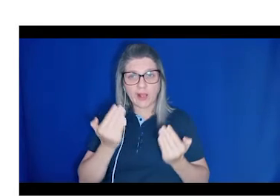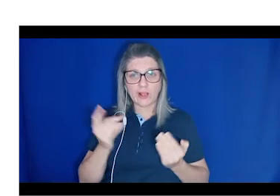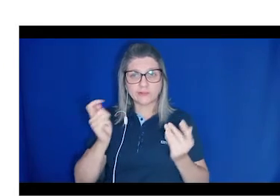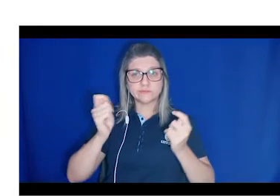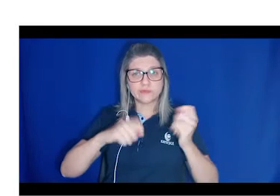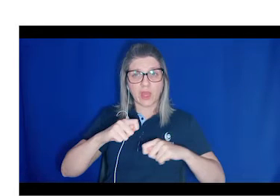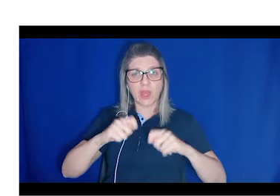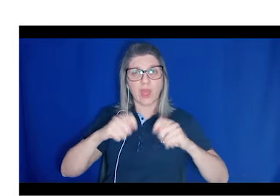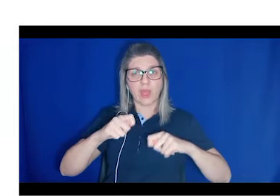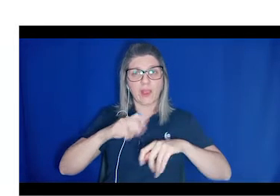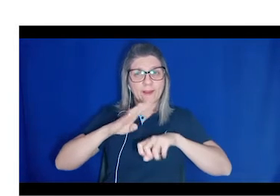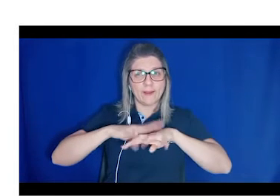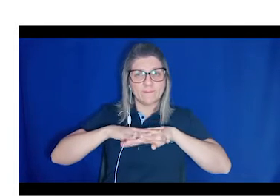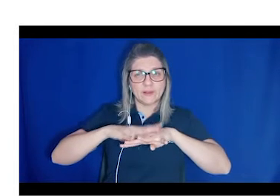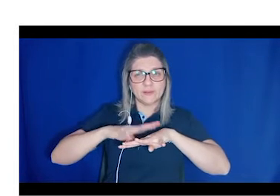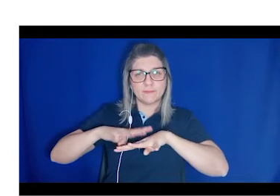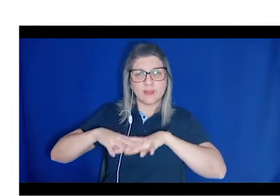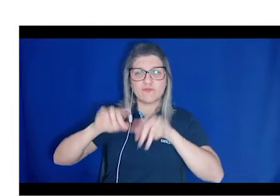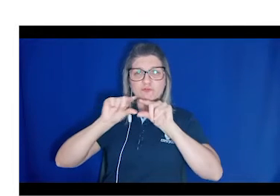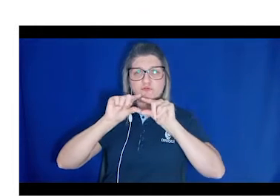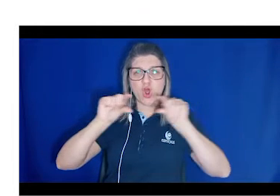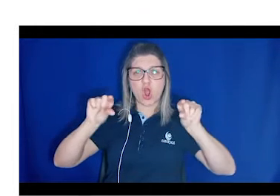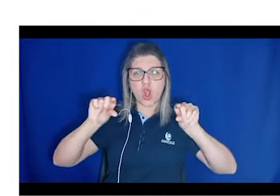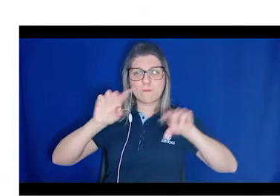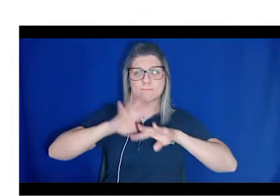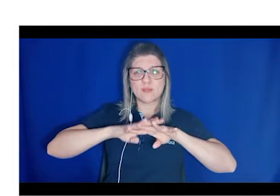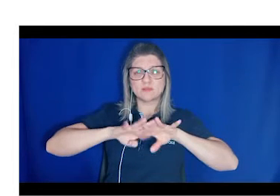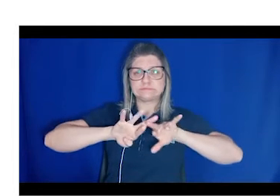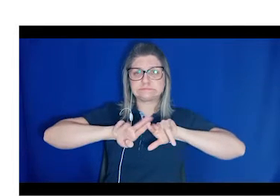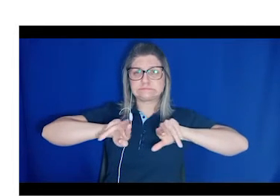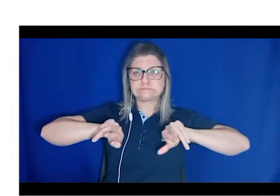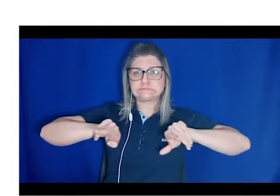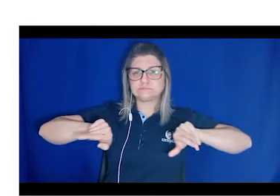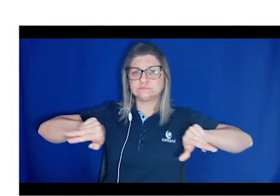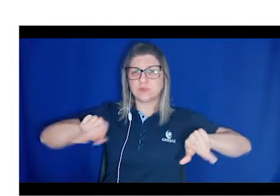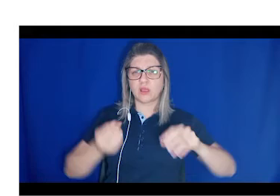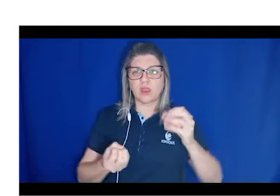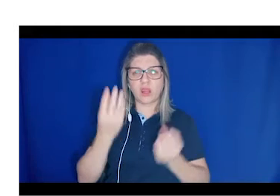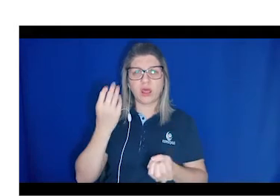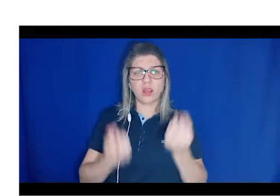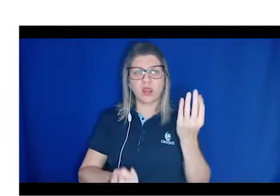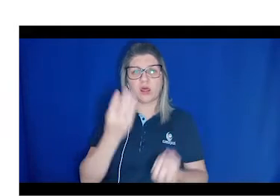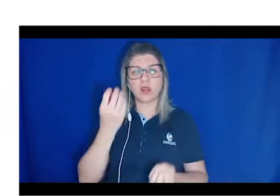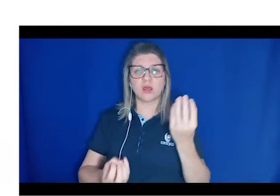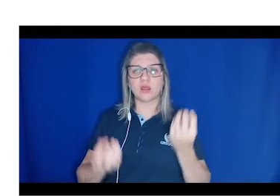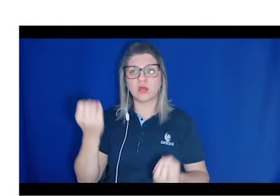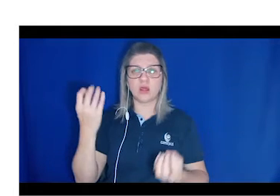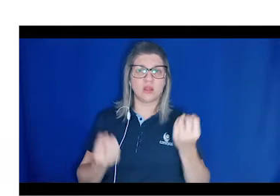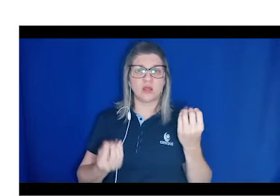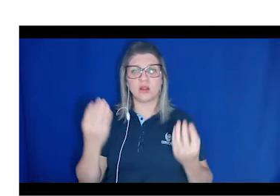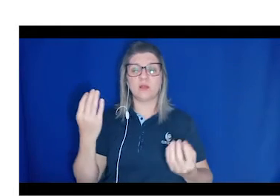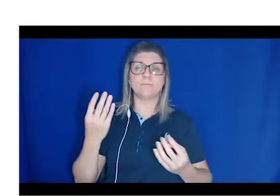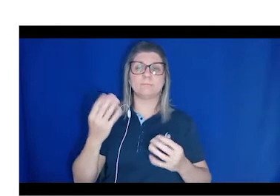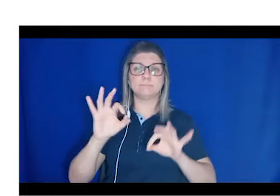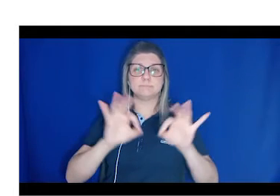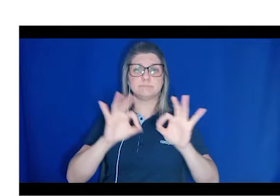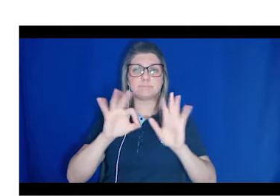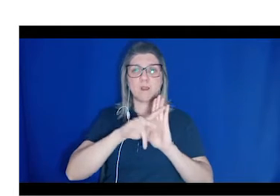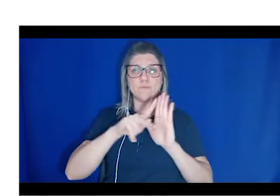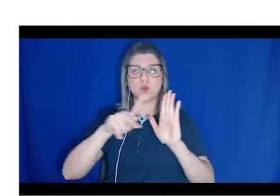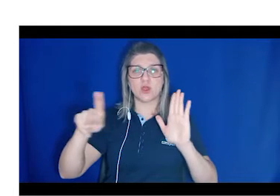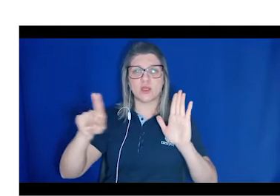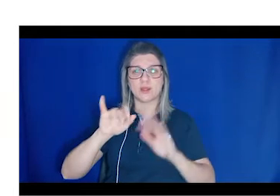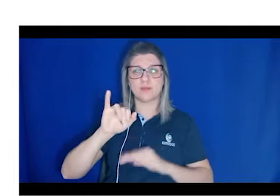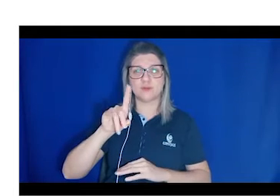centenas de indicadores. Então, muitas formas, não só as 200 dias da média, mas várias outras formas. Programar